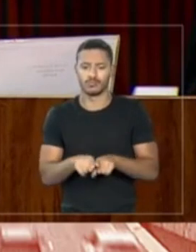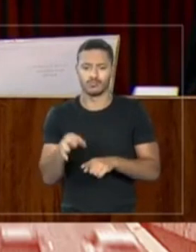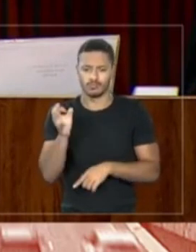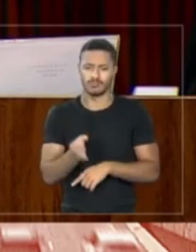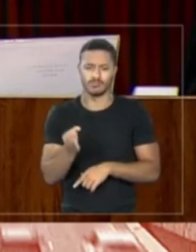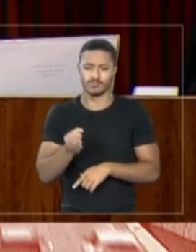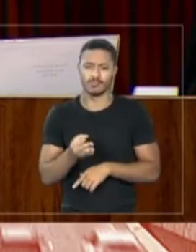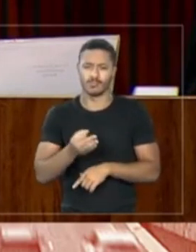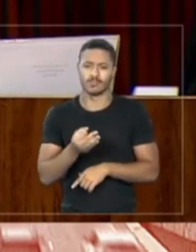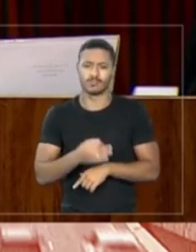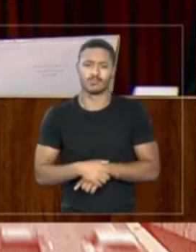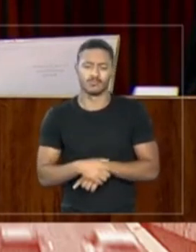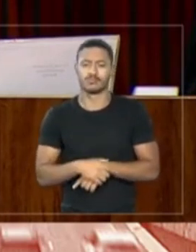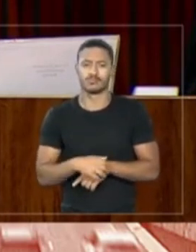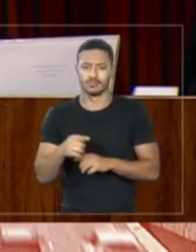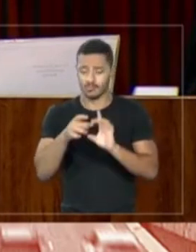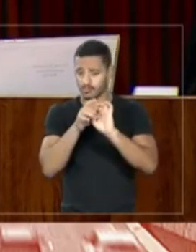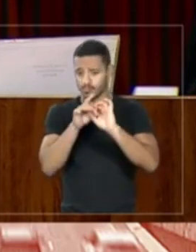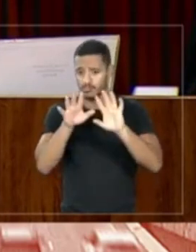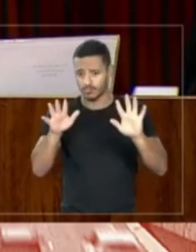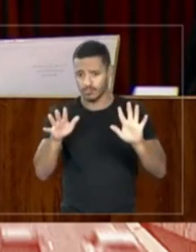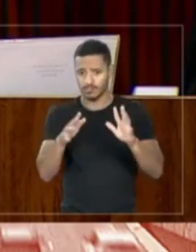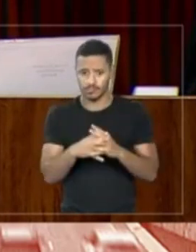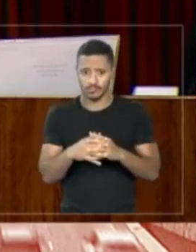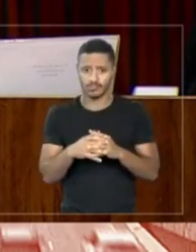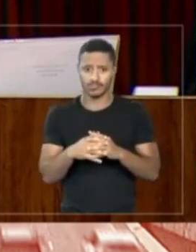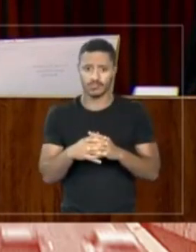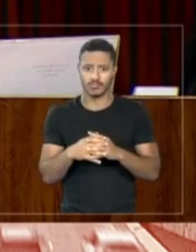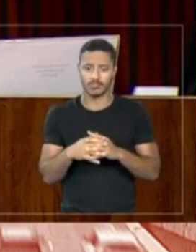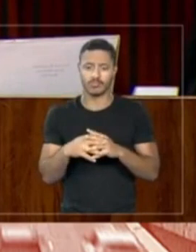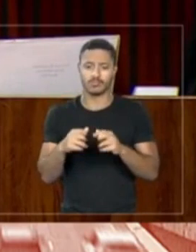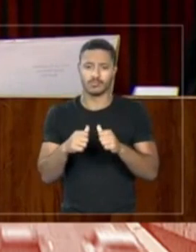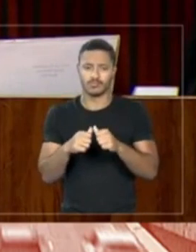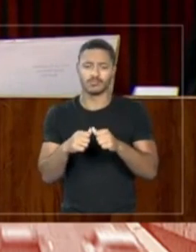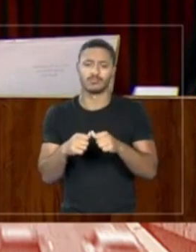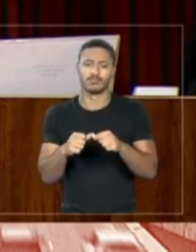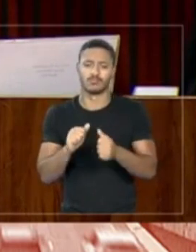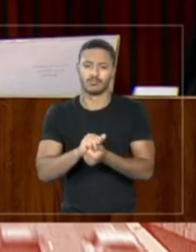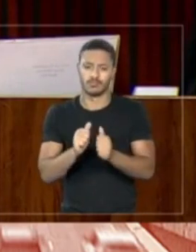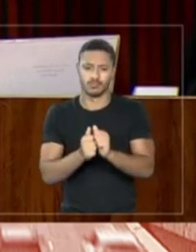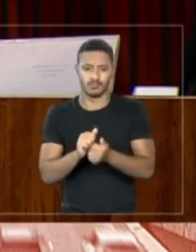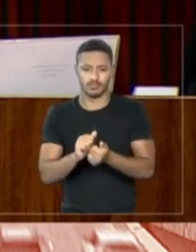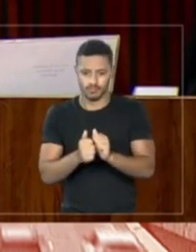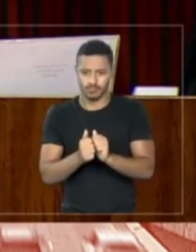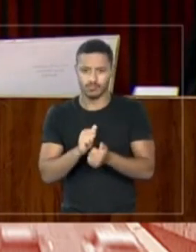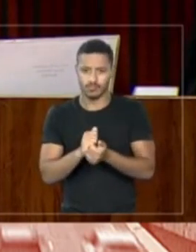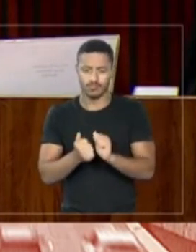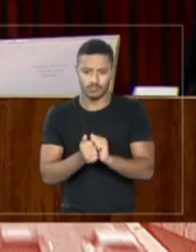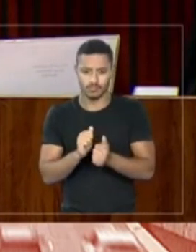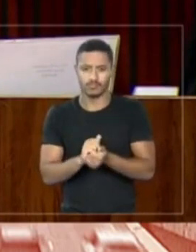da exclusão daquele coronel do Exército, Ricardo Santana, do grupo de fiscalização do processo eleitoral. O